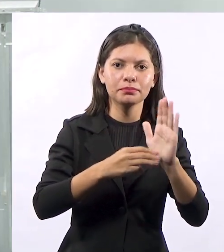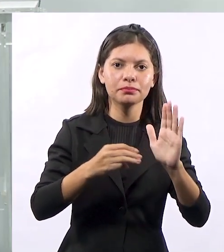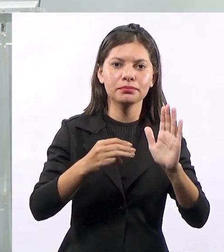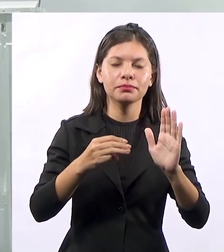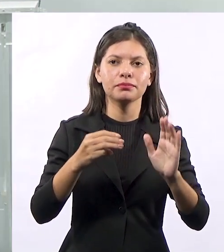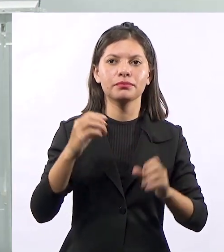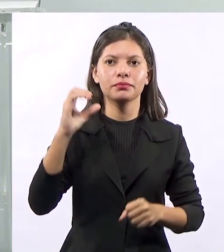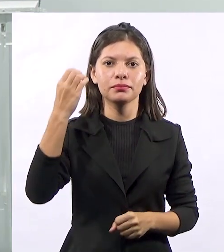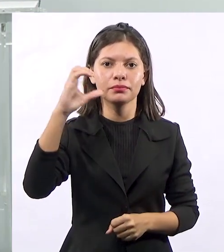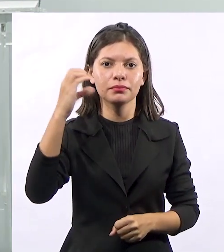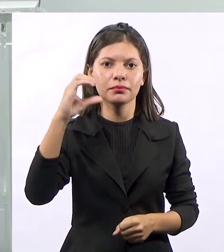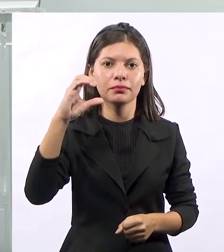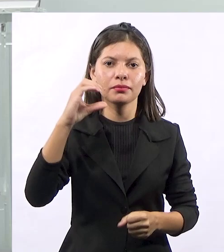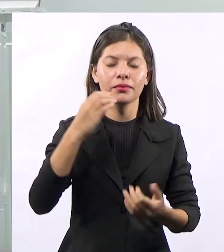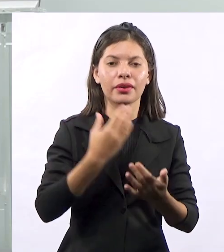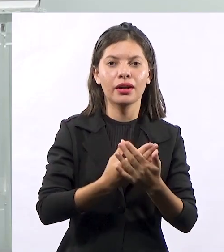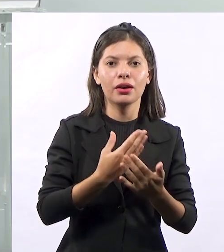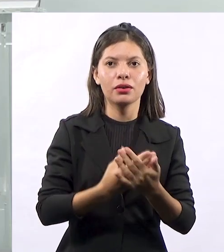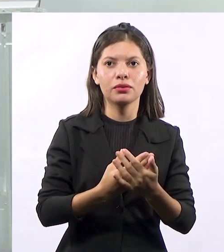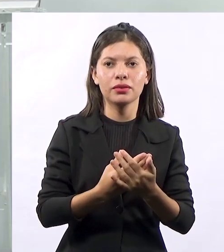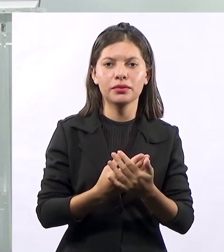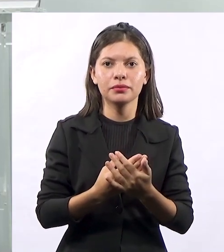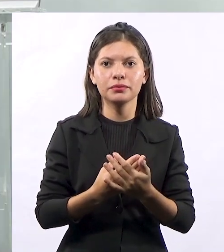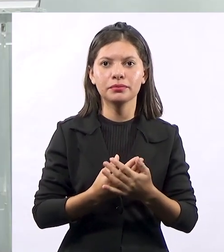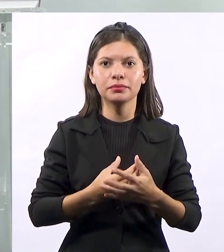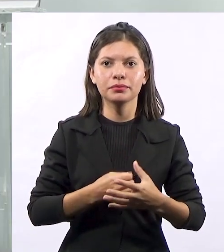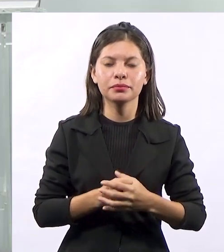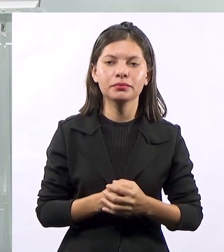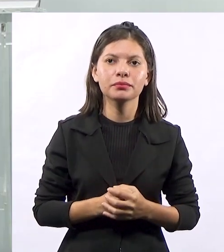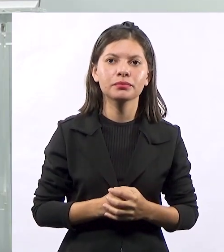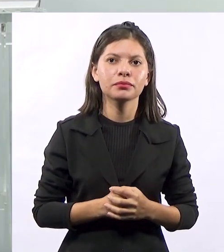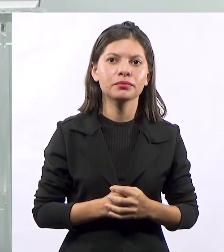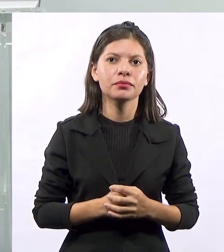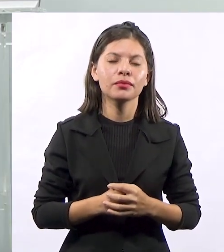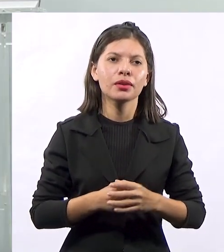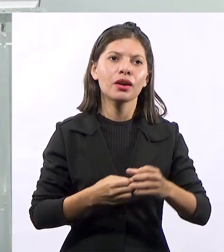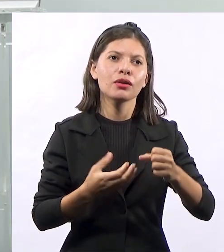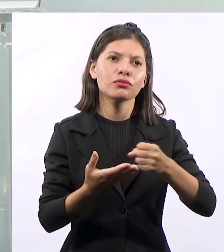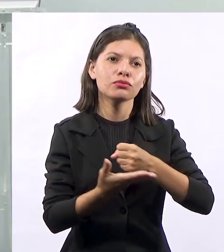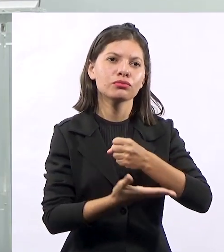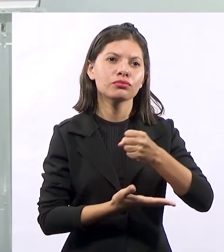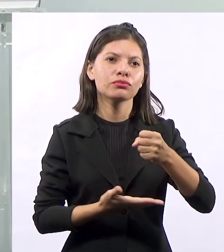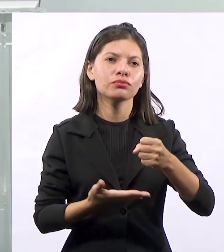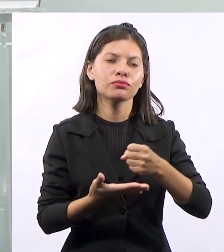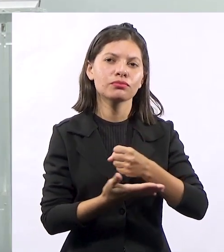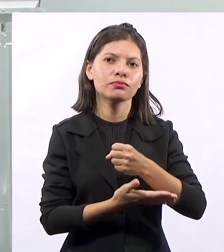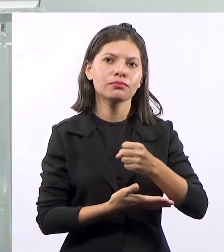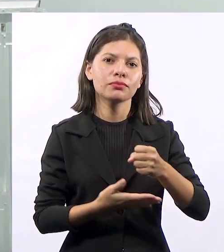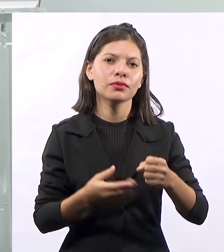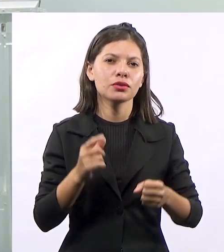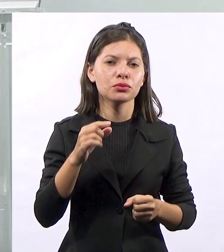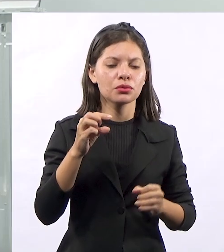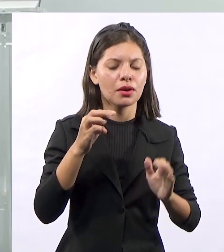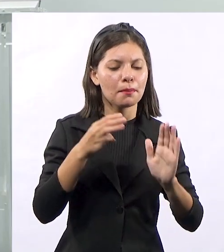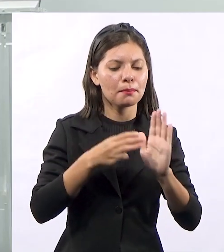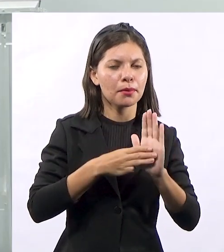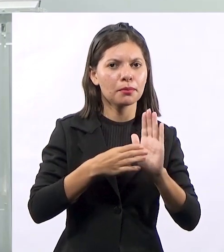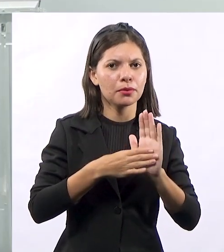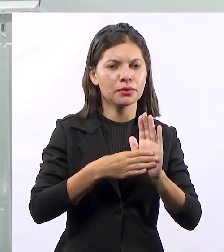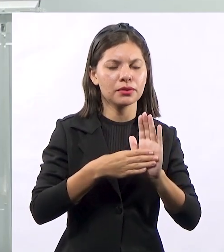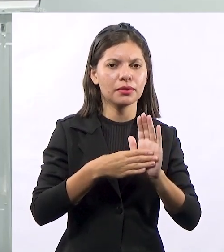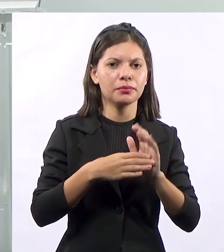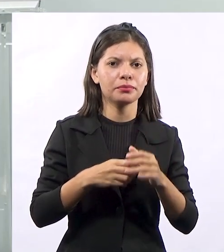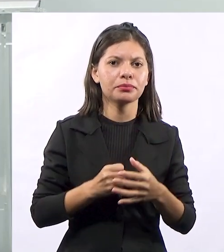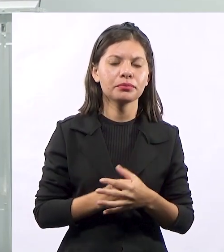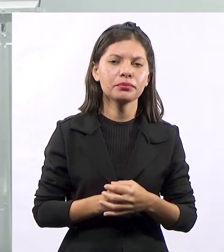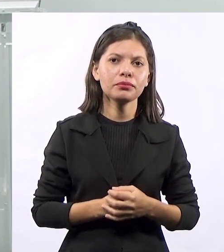científica, episódio Fundamentação Teórica. Bom, o que fundamenta a sua proposta?